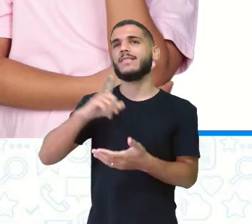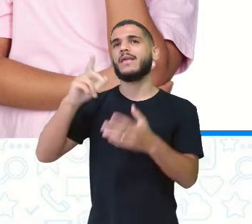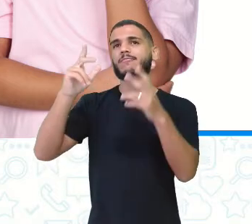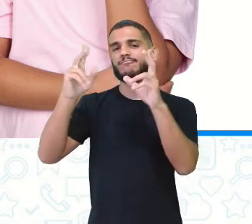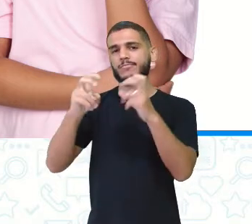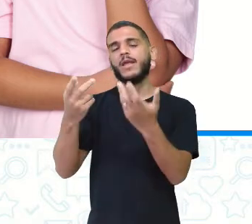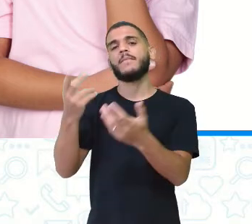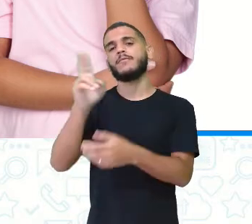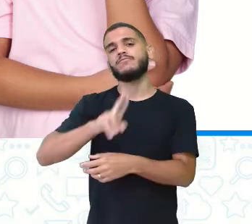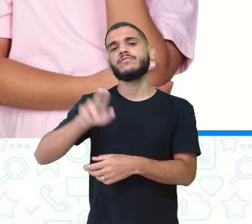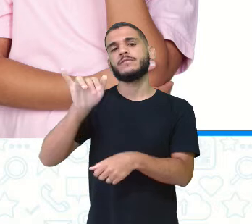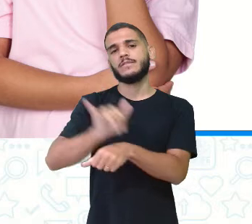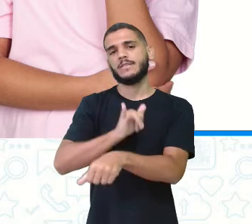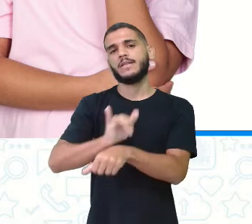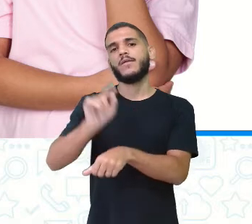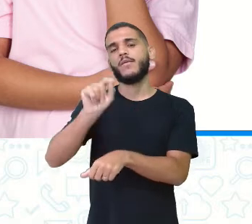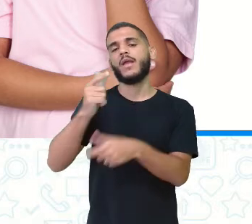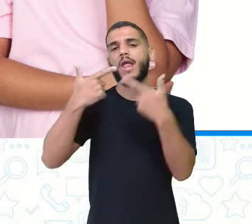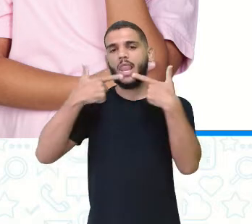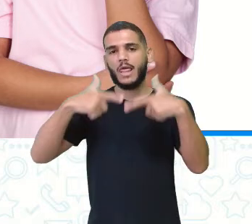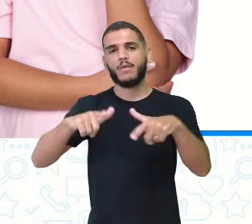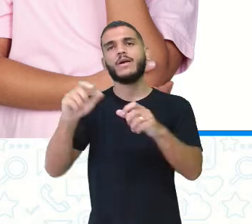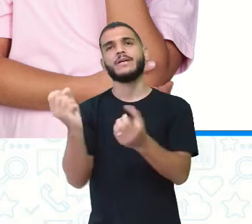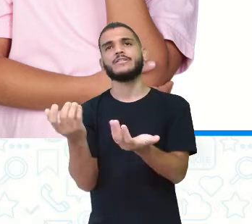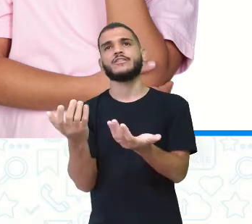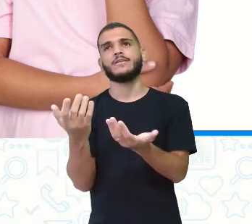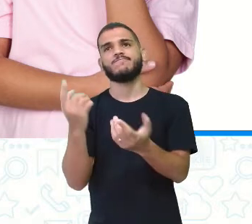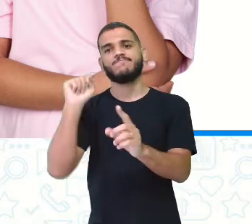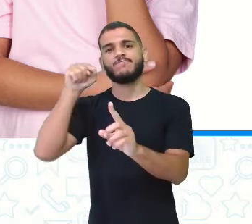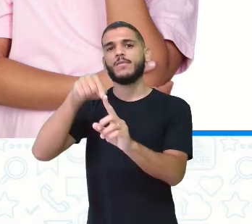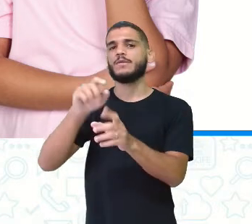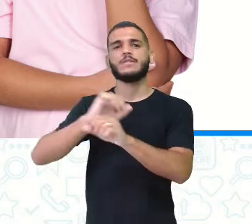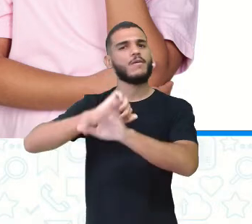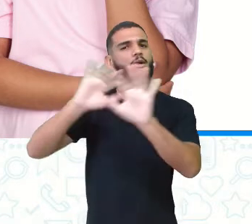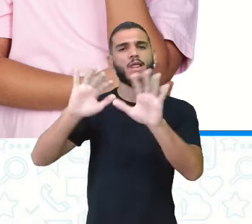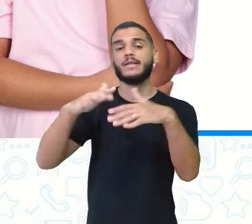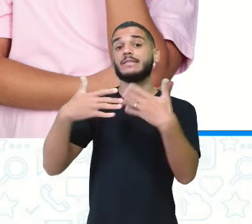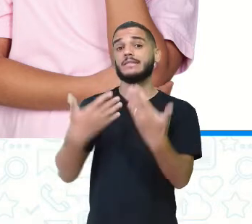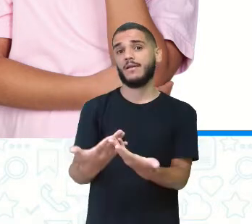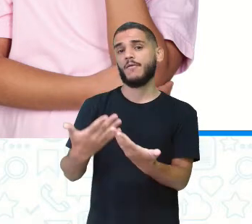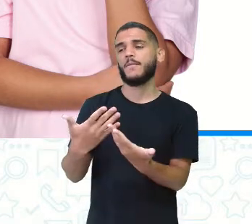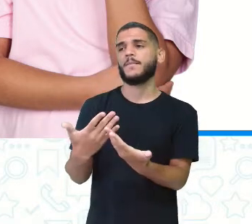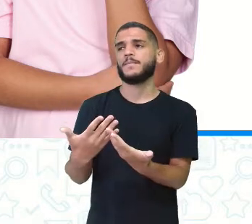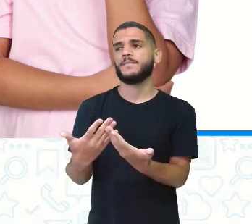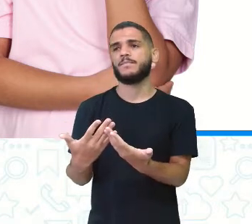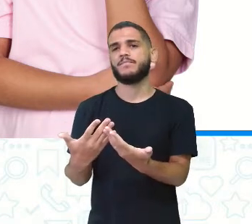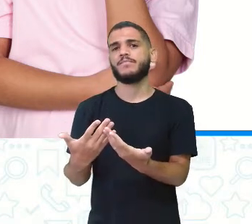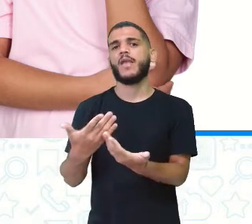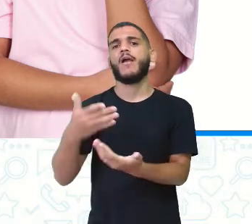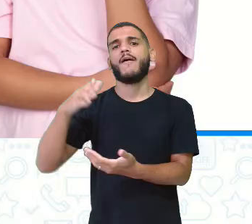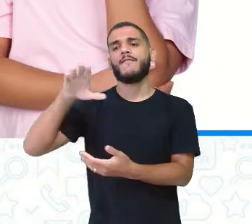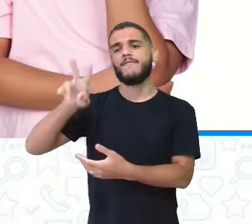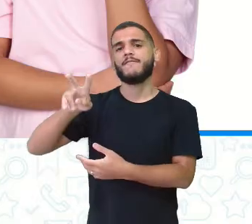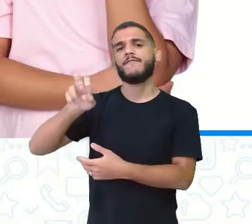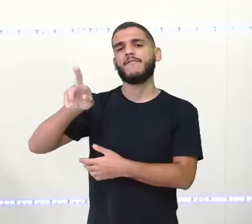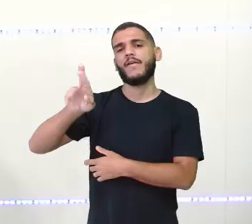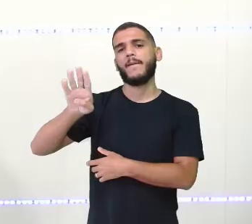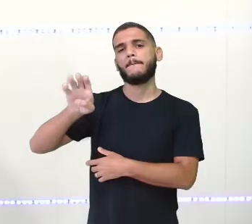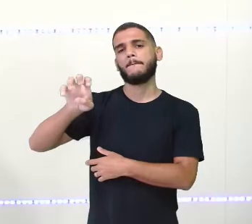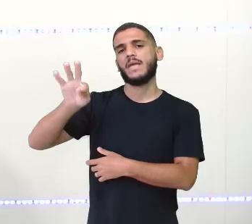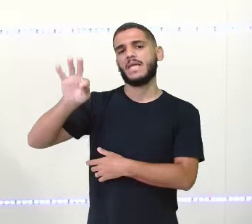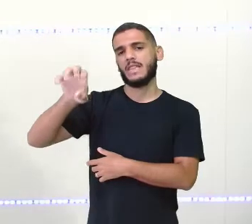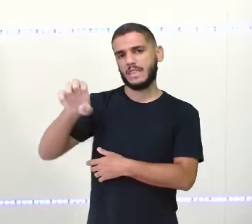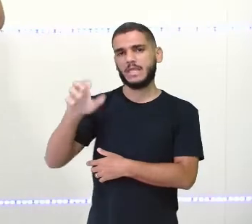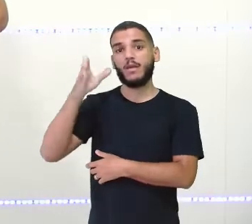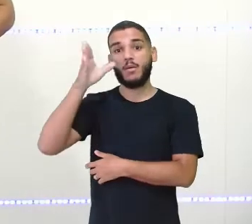assunto, utilizando linguagem clara e objetiva. Então, gente, verbete de curiosidade nada